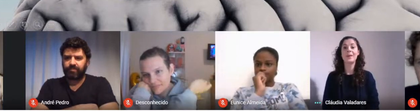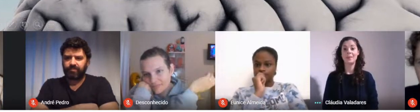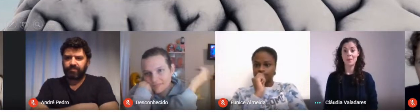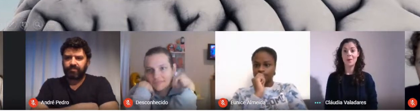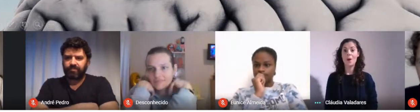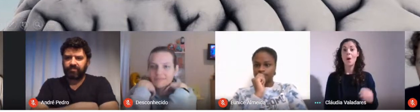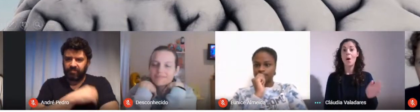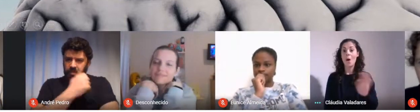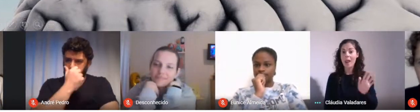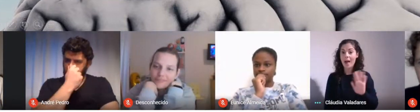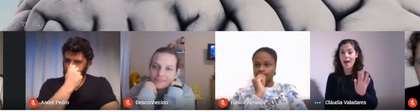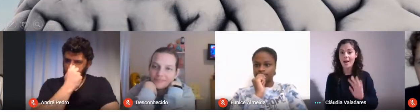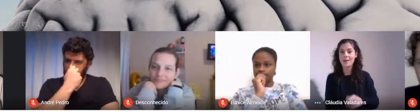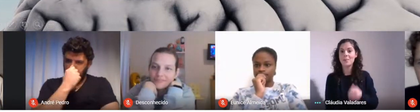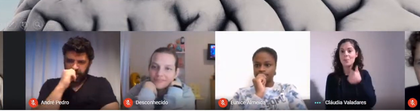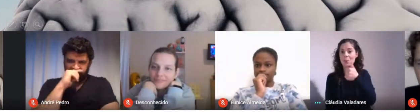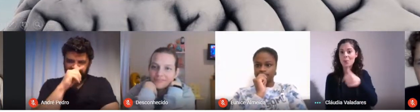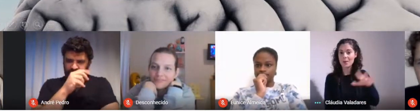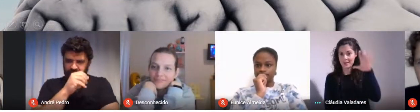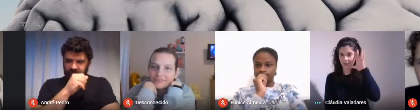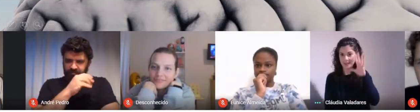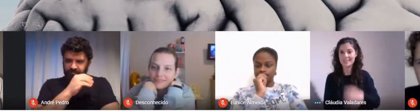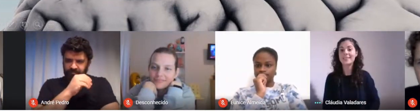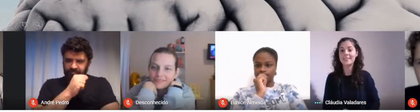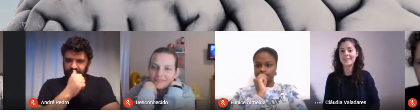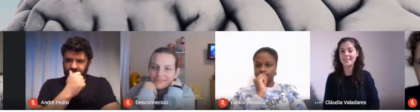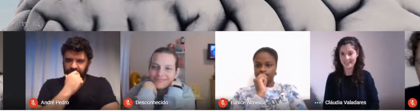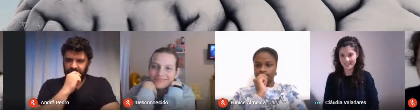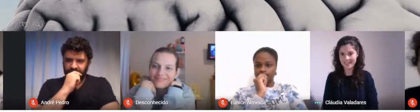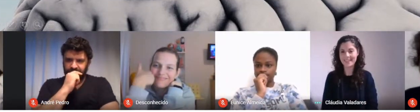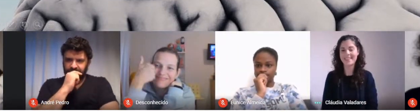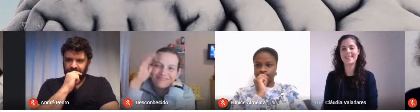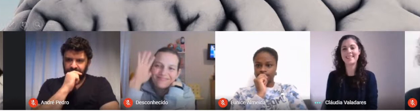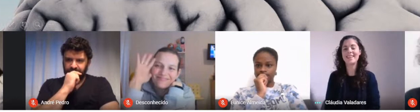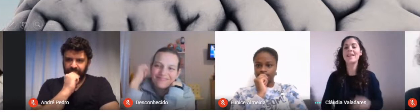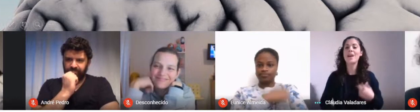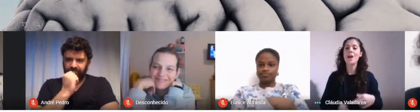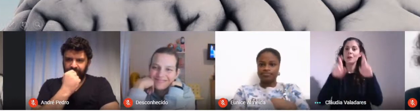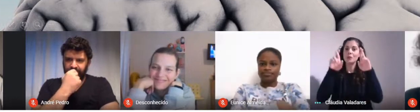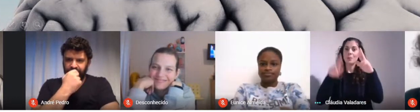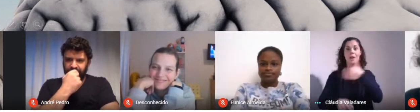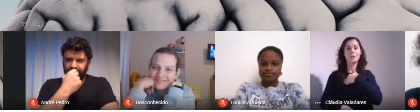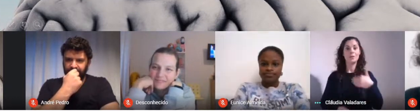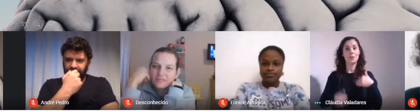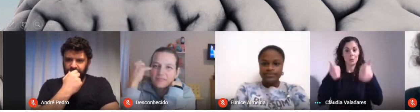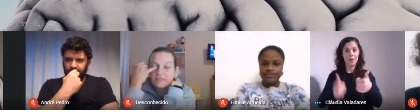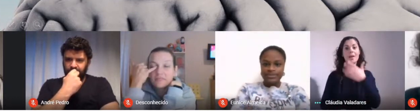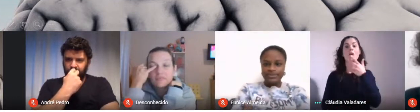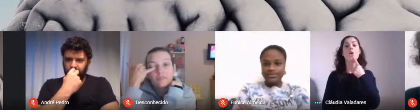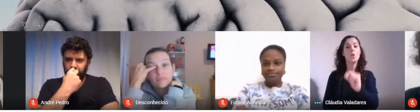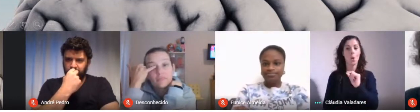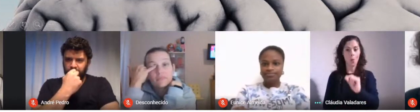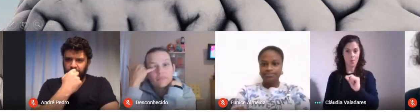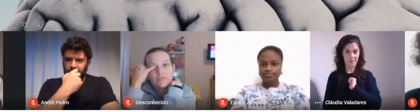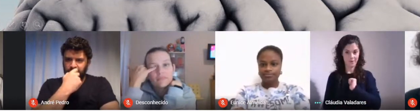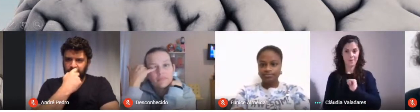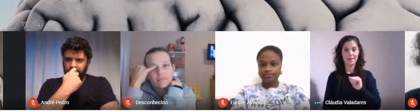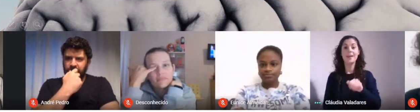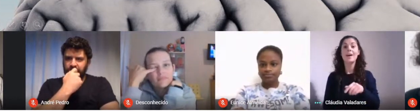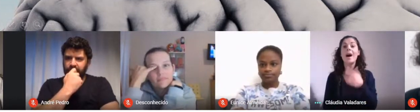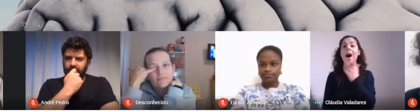Olá, boa tarde. Eh, Espero que estejam todos bem. Eu sou a Diana Nunes. Em língua